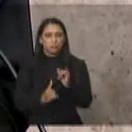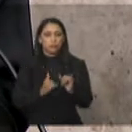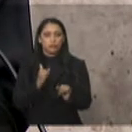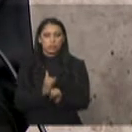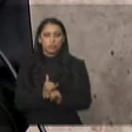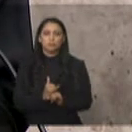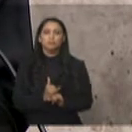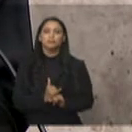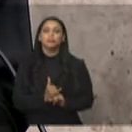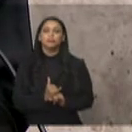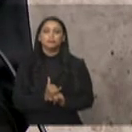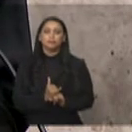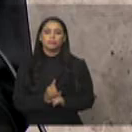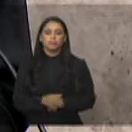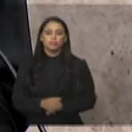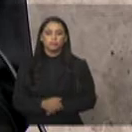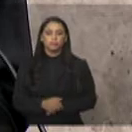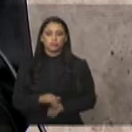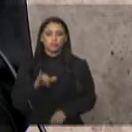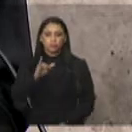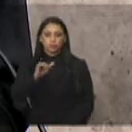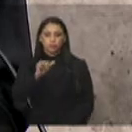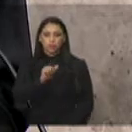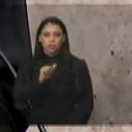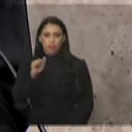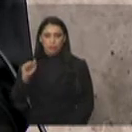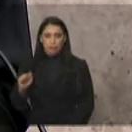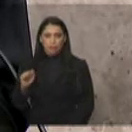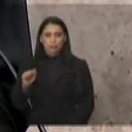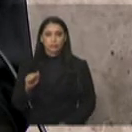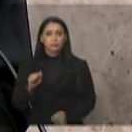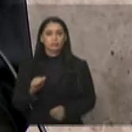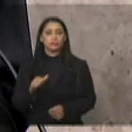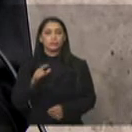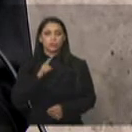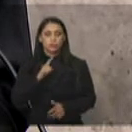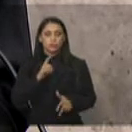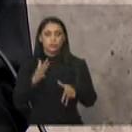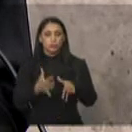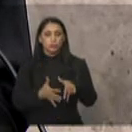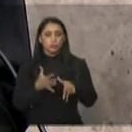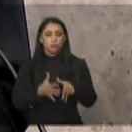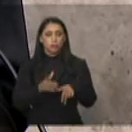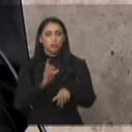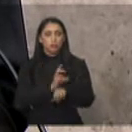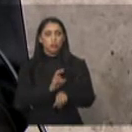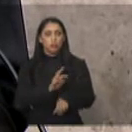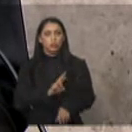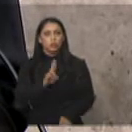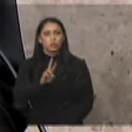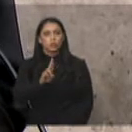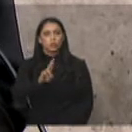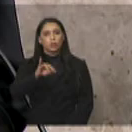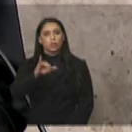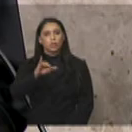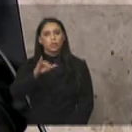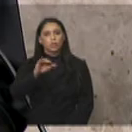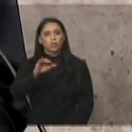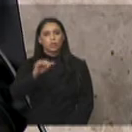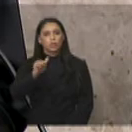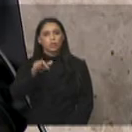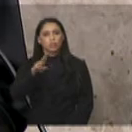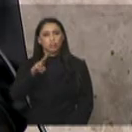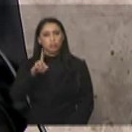que pela mesma haverá sustentação oral, doutor Ricardo Campos, que também está